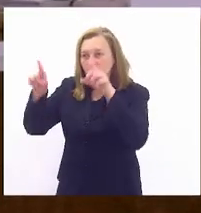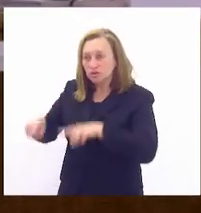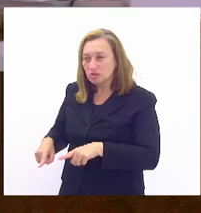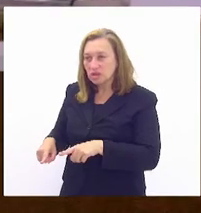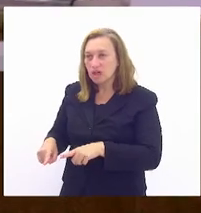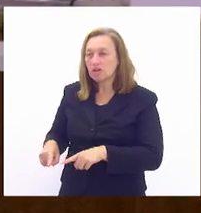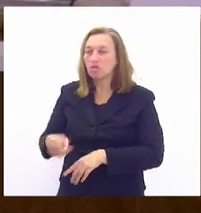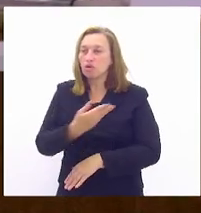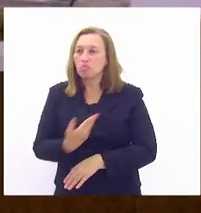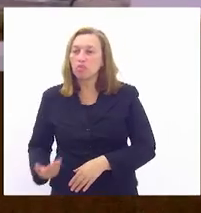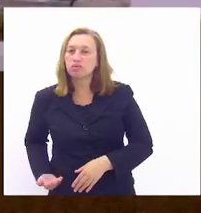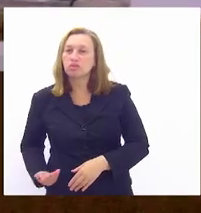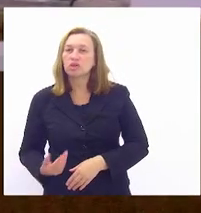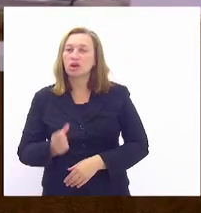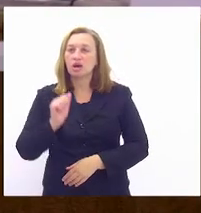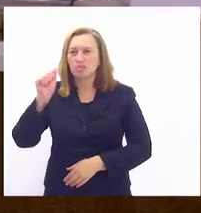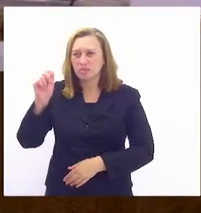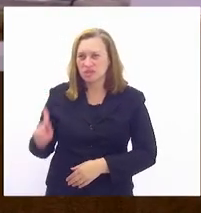aposentado.